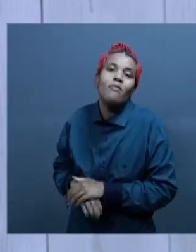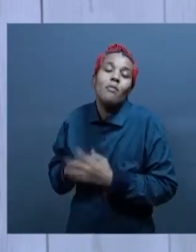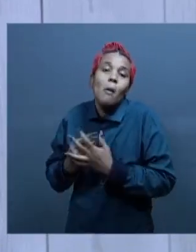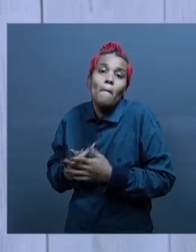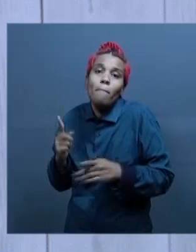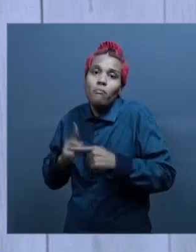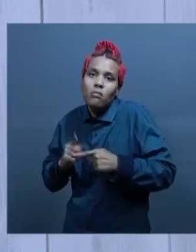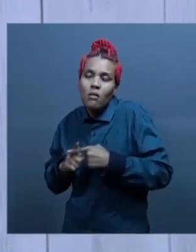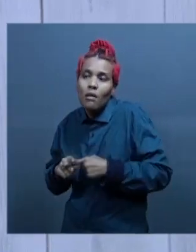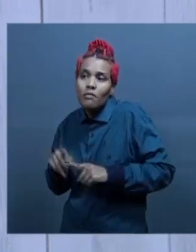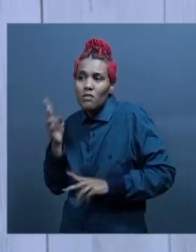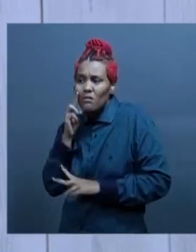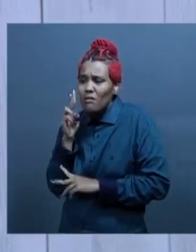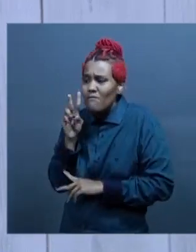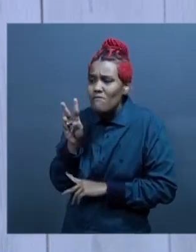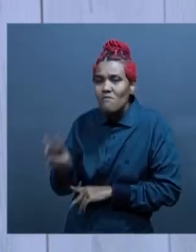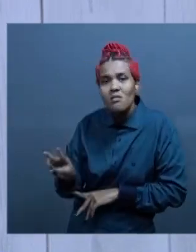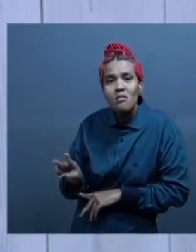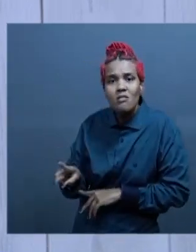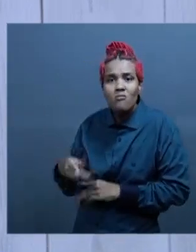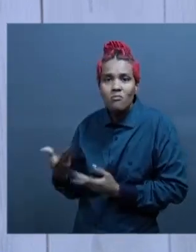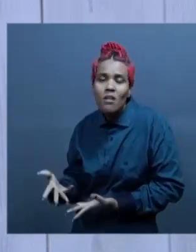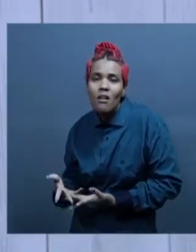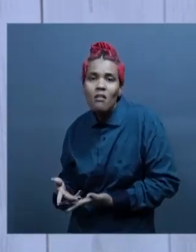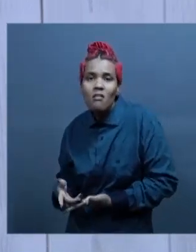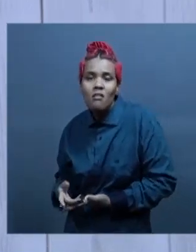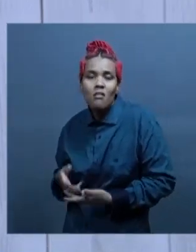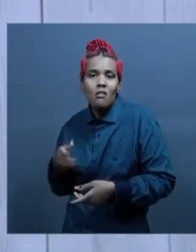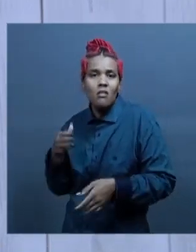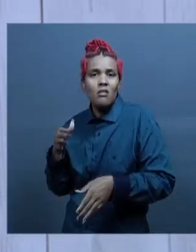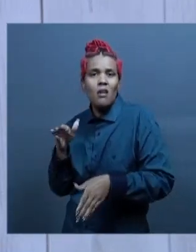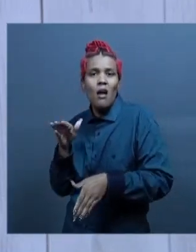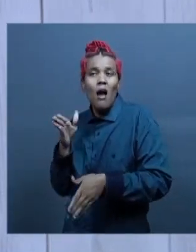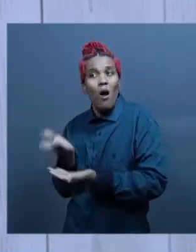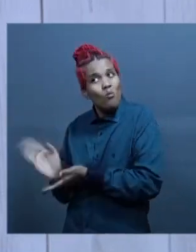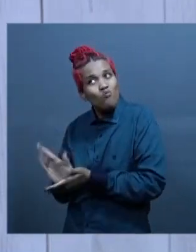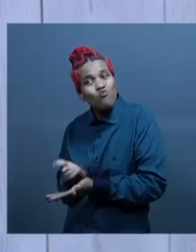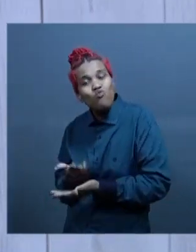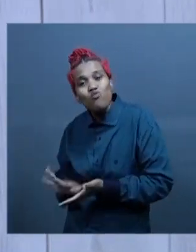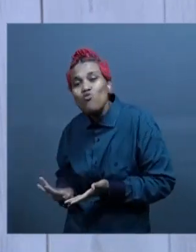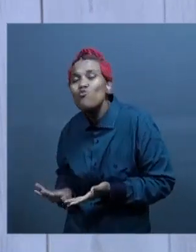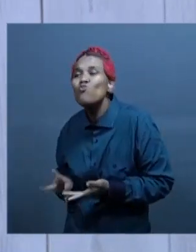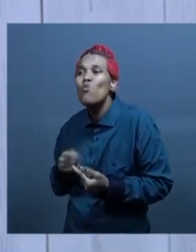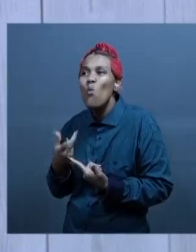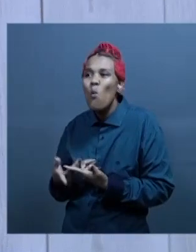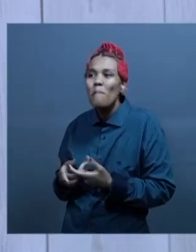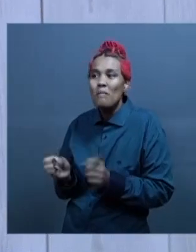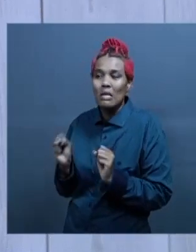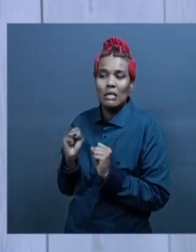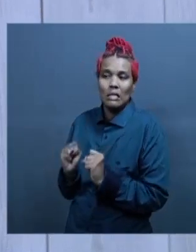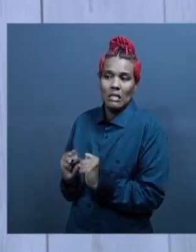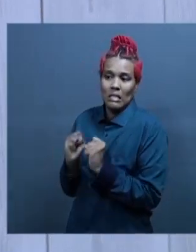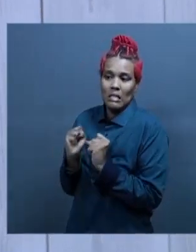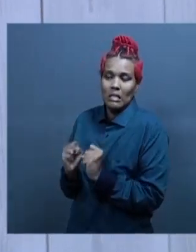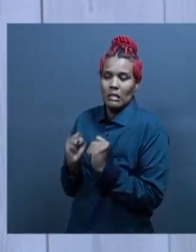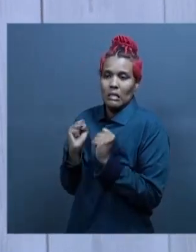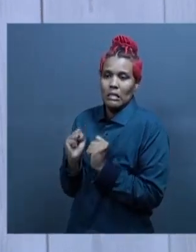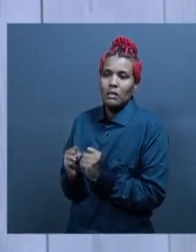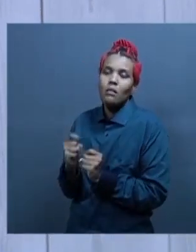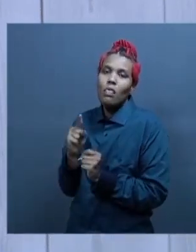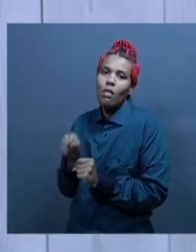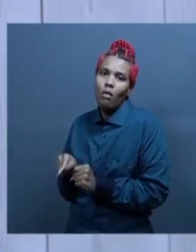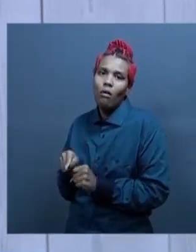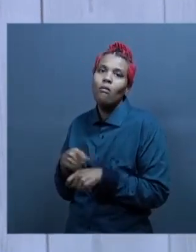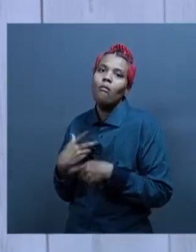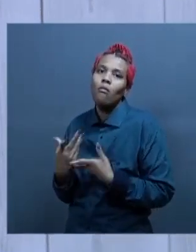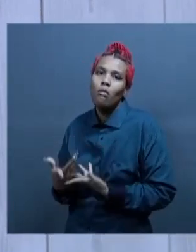vendo ainda com alguma resistência a algum susto por parte do público mas essa